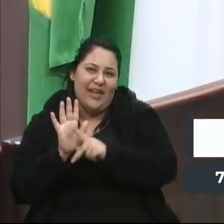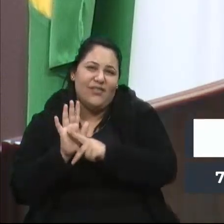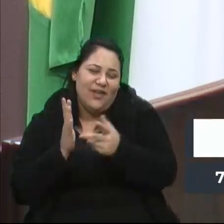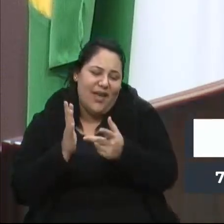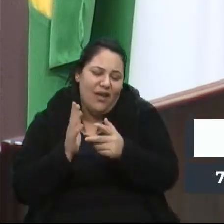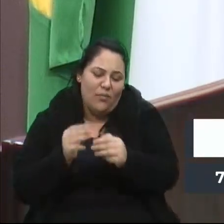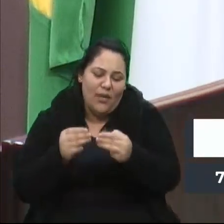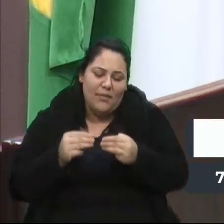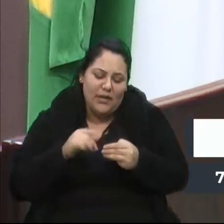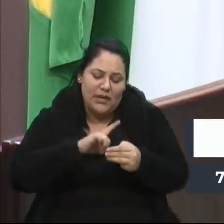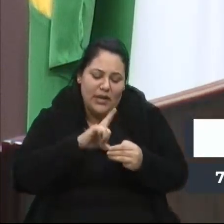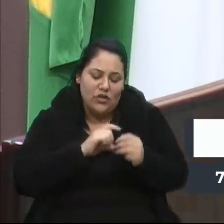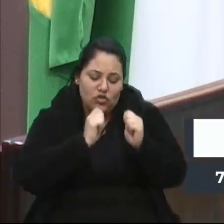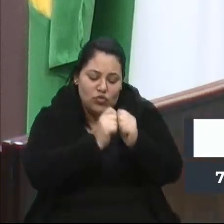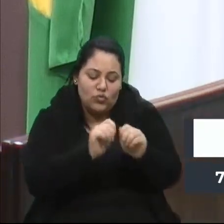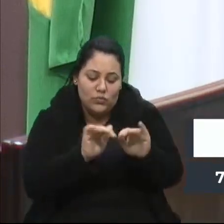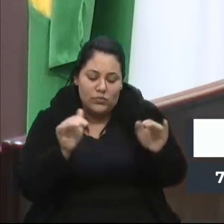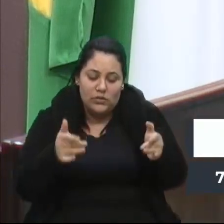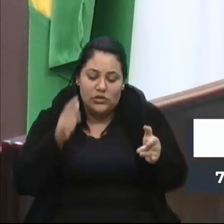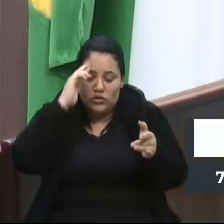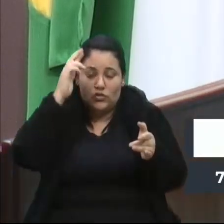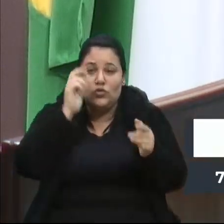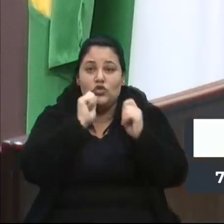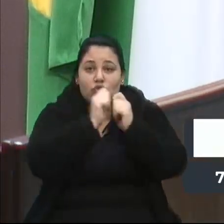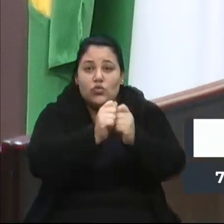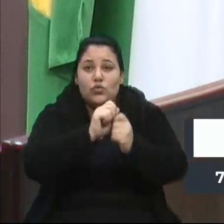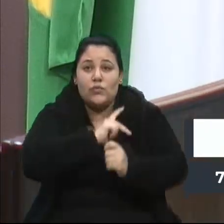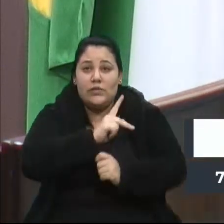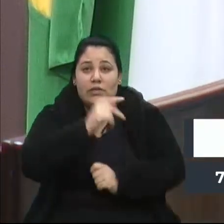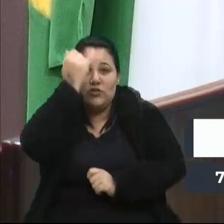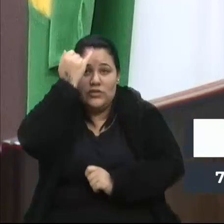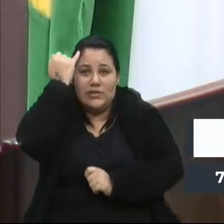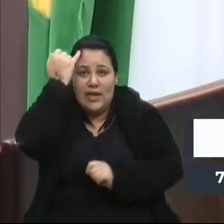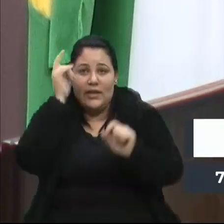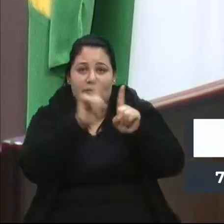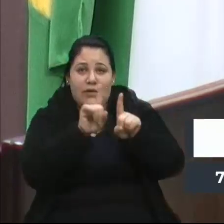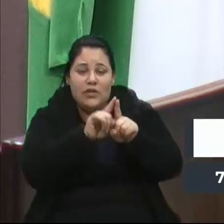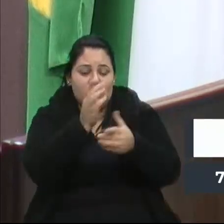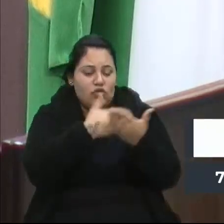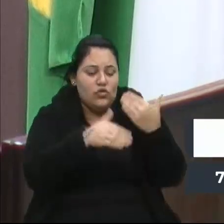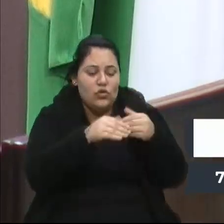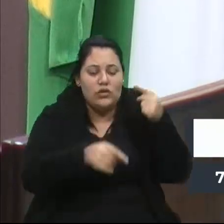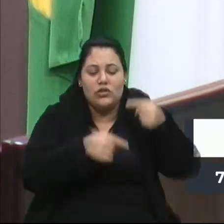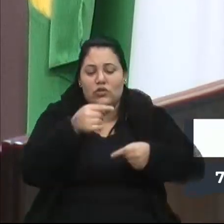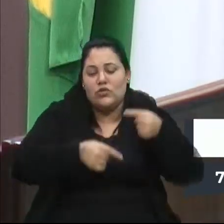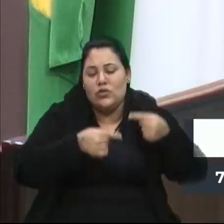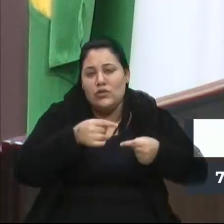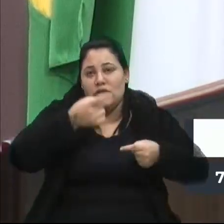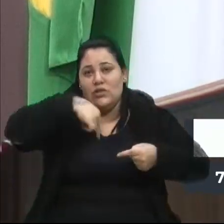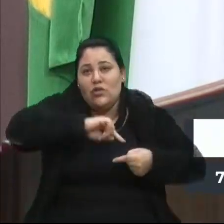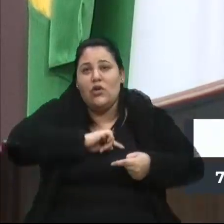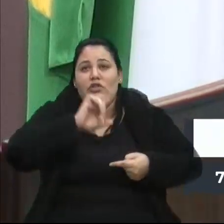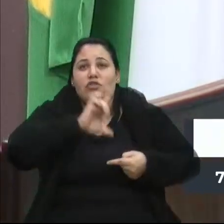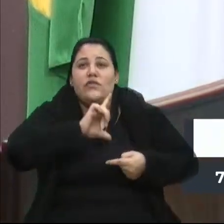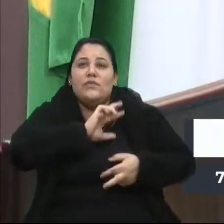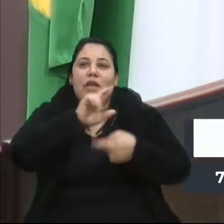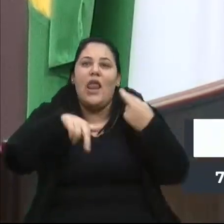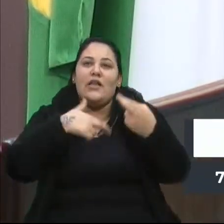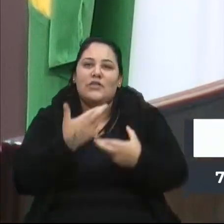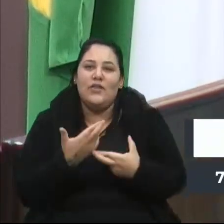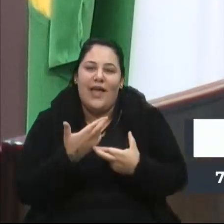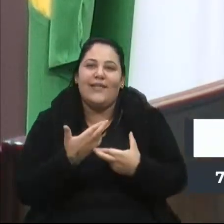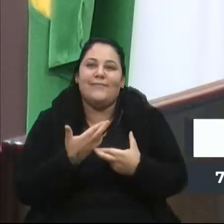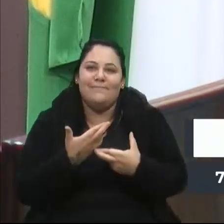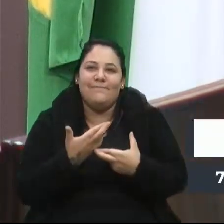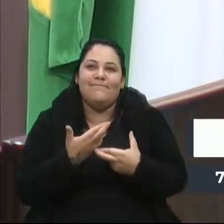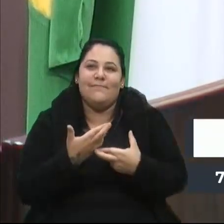partir da mesa diretora, a partir da conversa com o nosso presidente Zé D'Ambrosio, a partir de todas as discussões que nós tivemos em relação